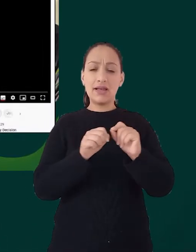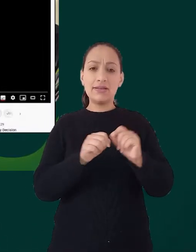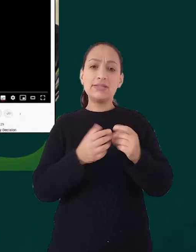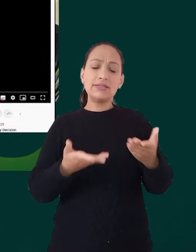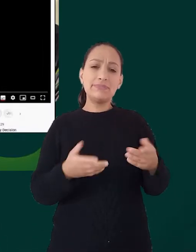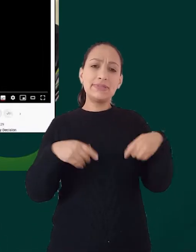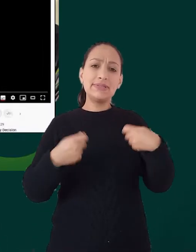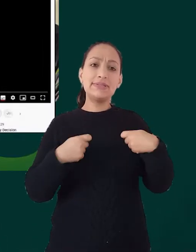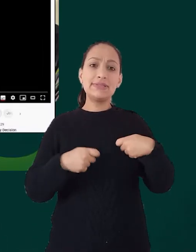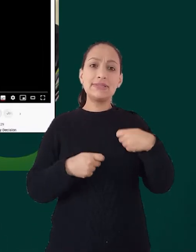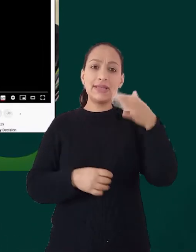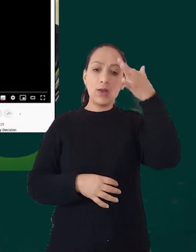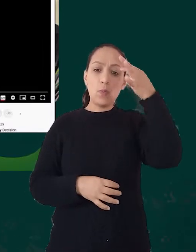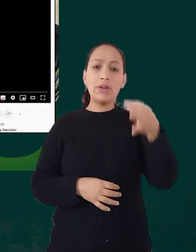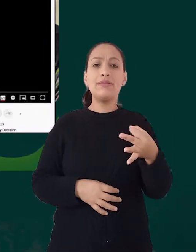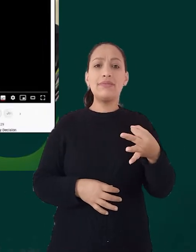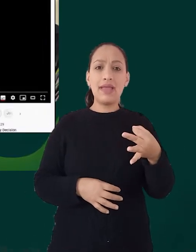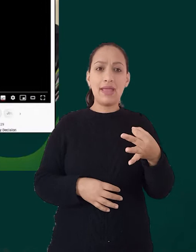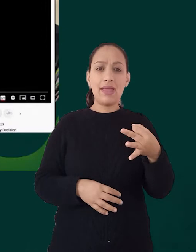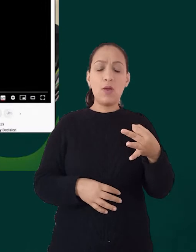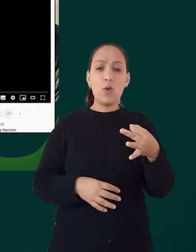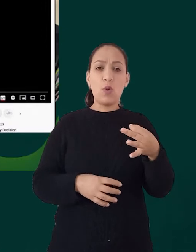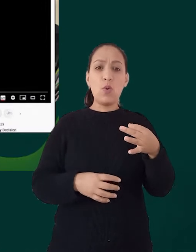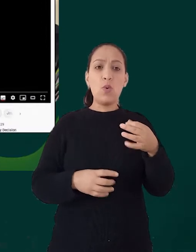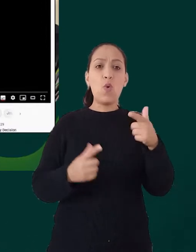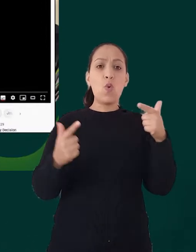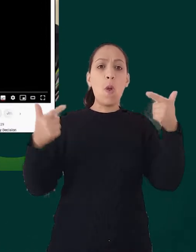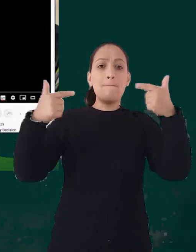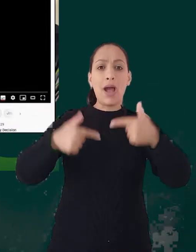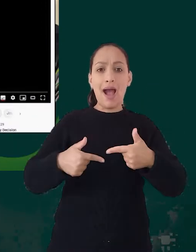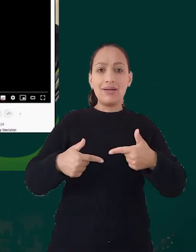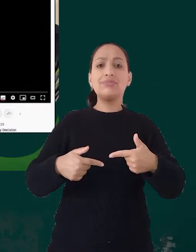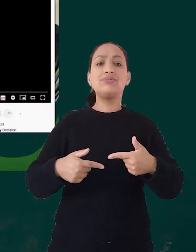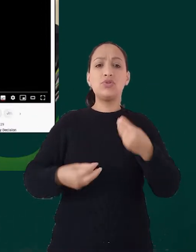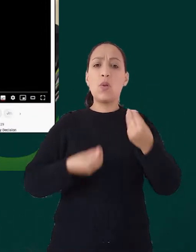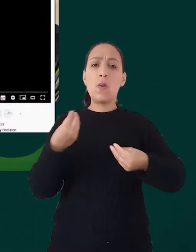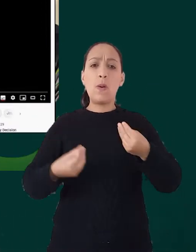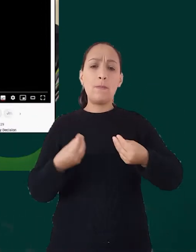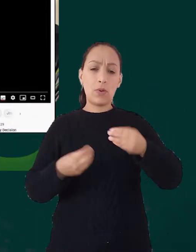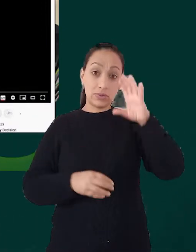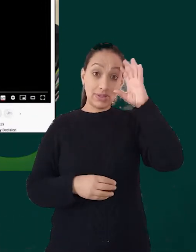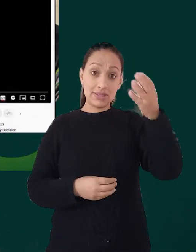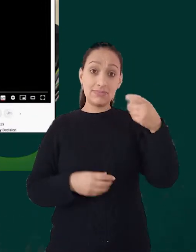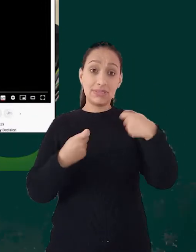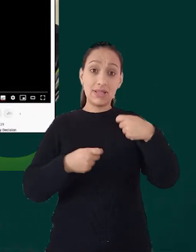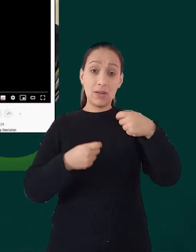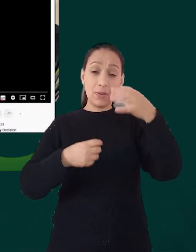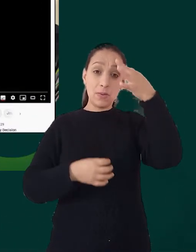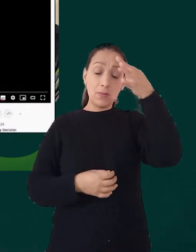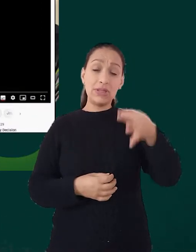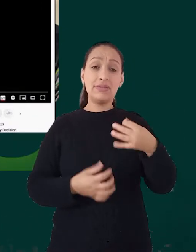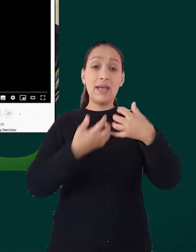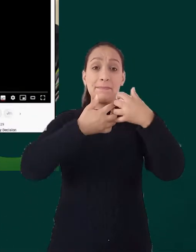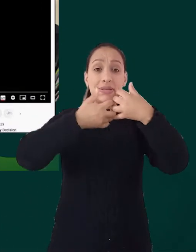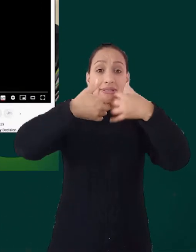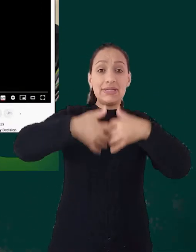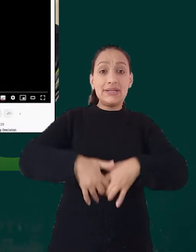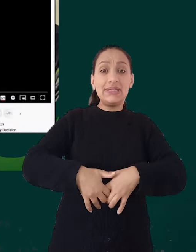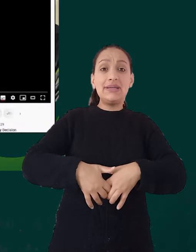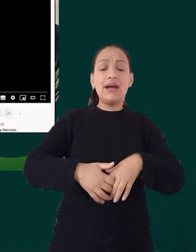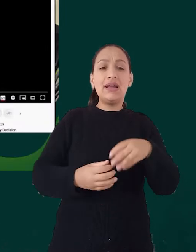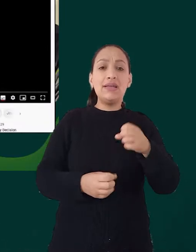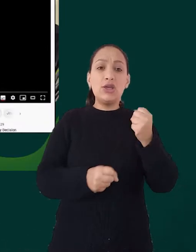combate deve se desenrolar para o seu player. Tá? O jogador precisa compreender essas mecânicas e tu precisa construir